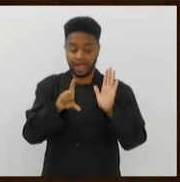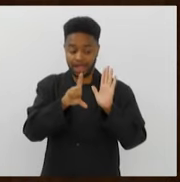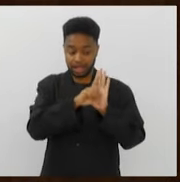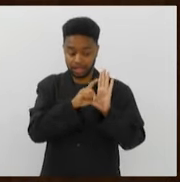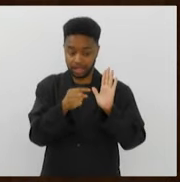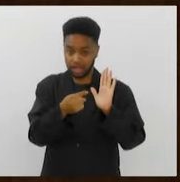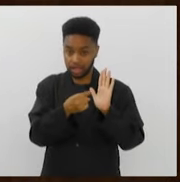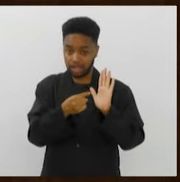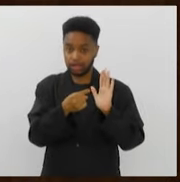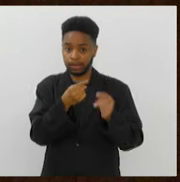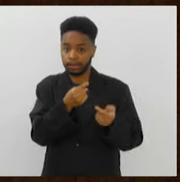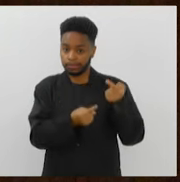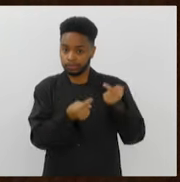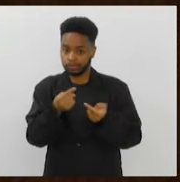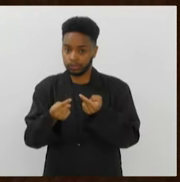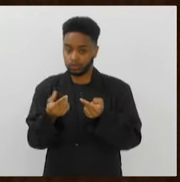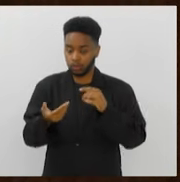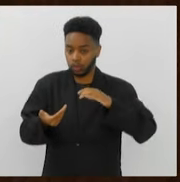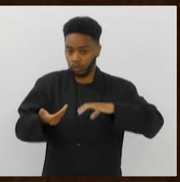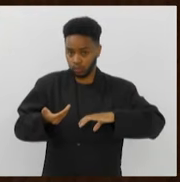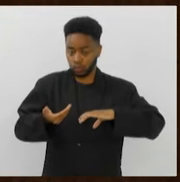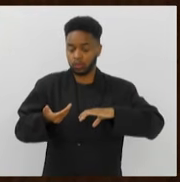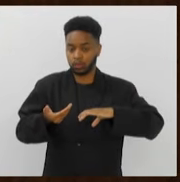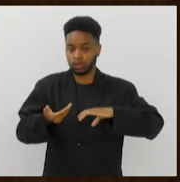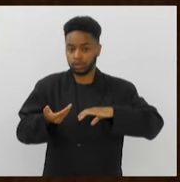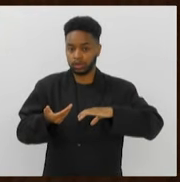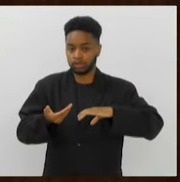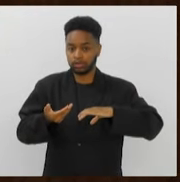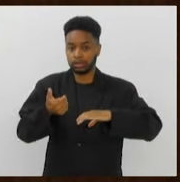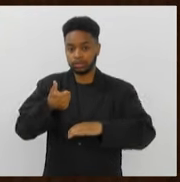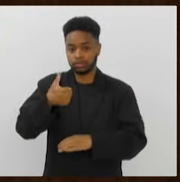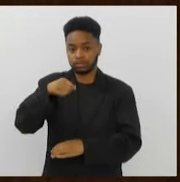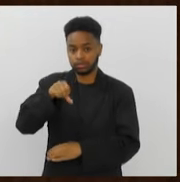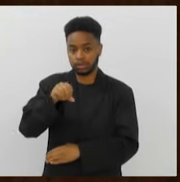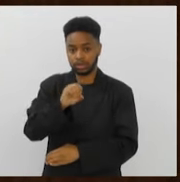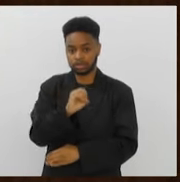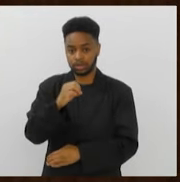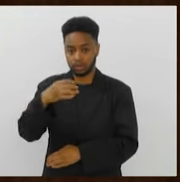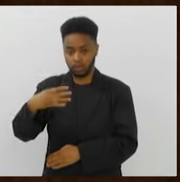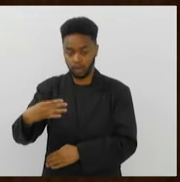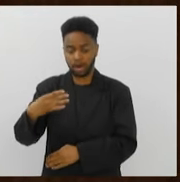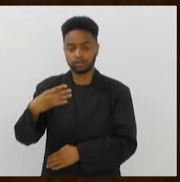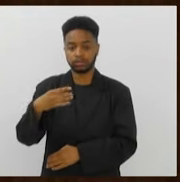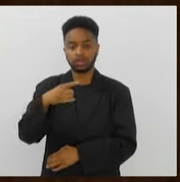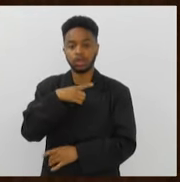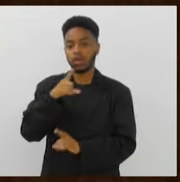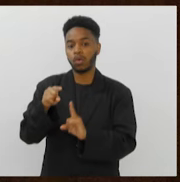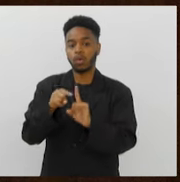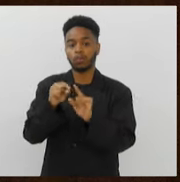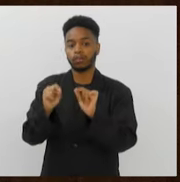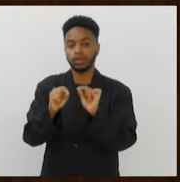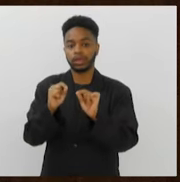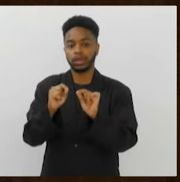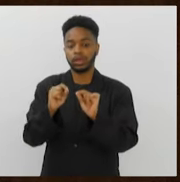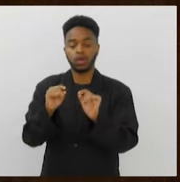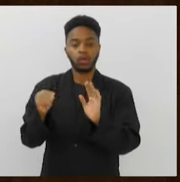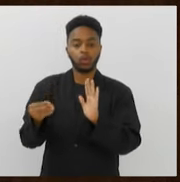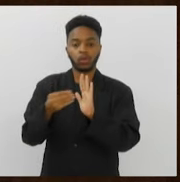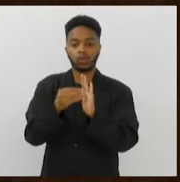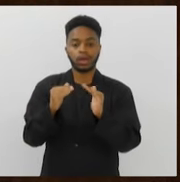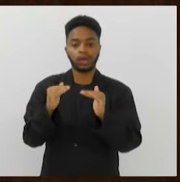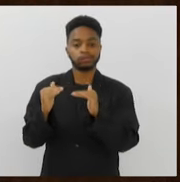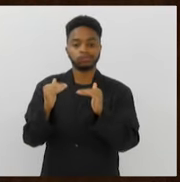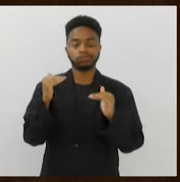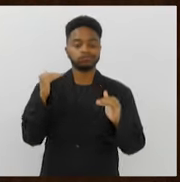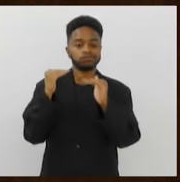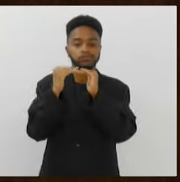está tramitando no Congresso Nacional, 1904, que pretende igualar aborto a